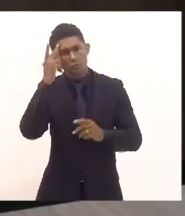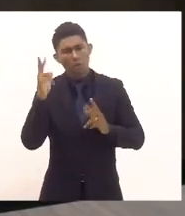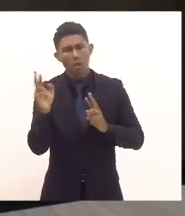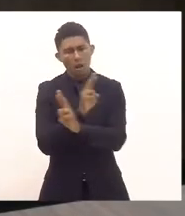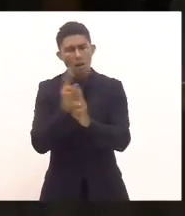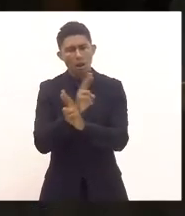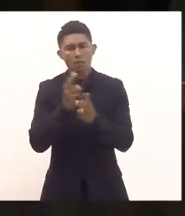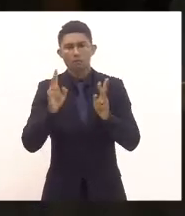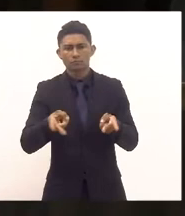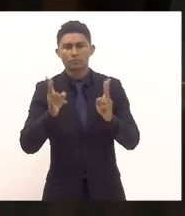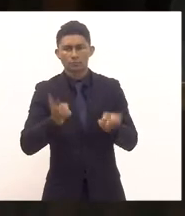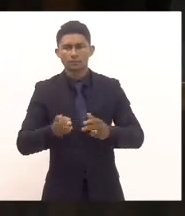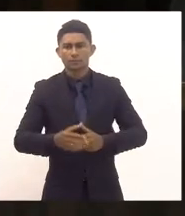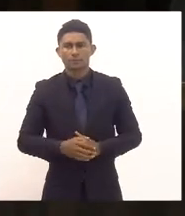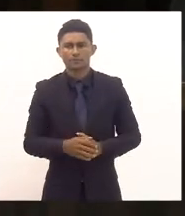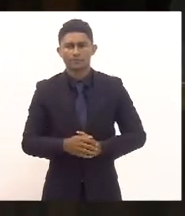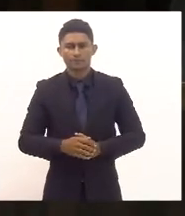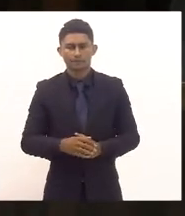Fluminense